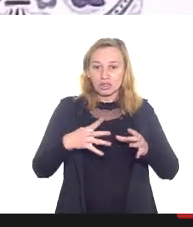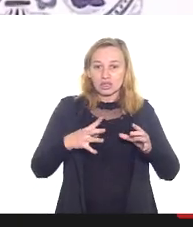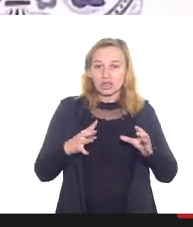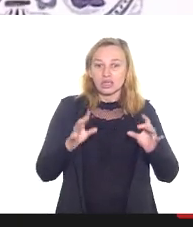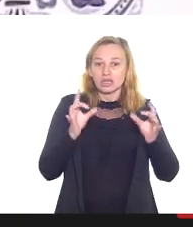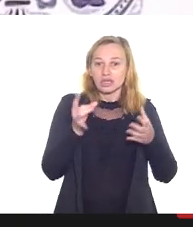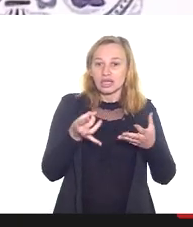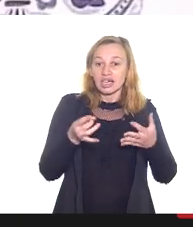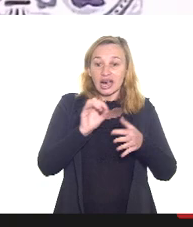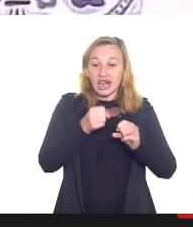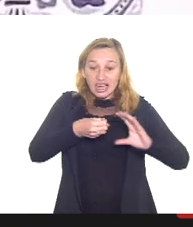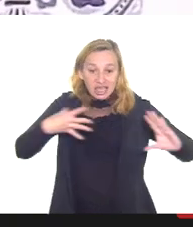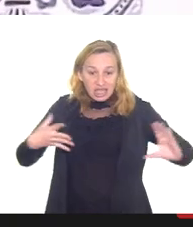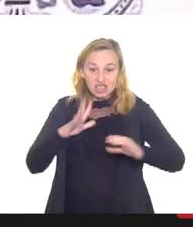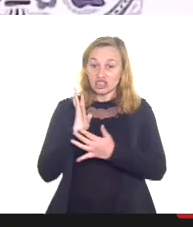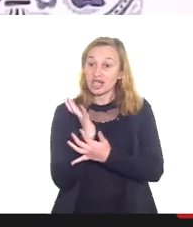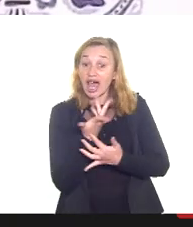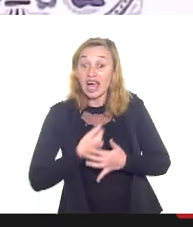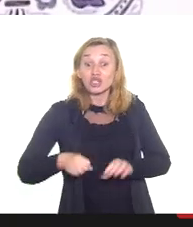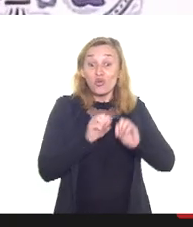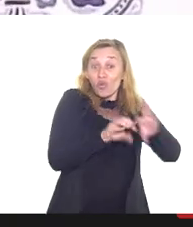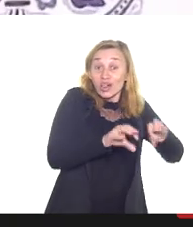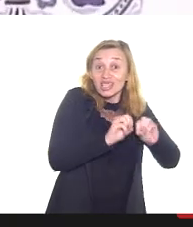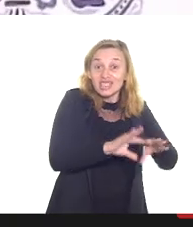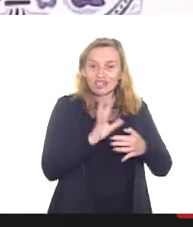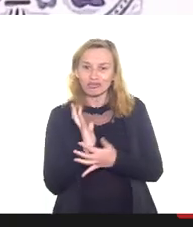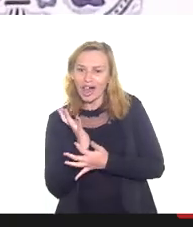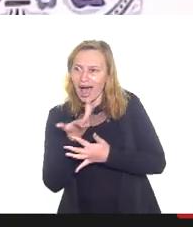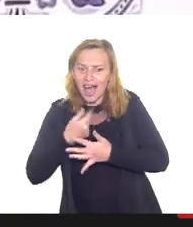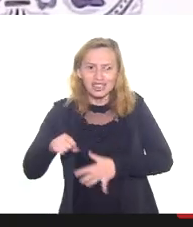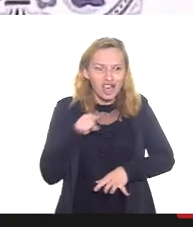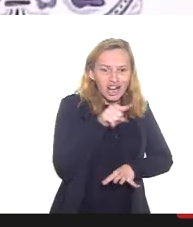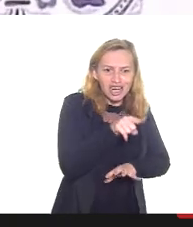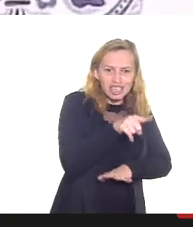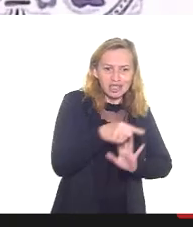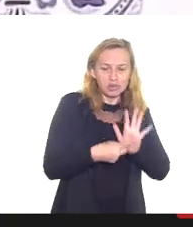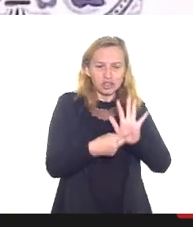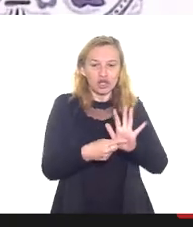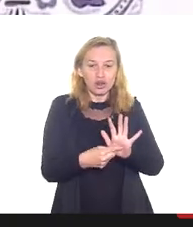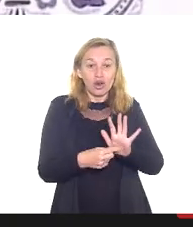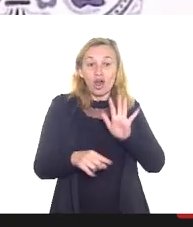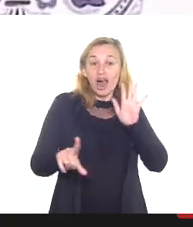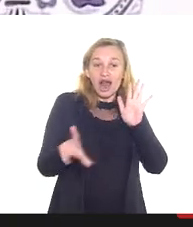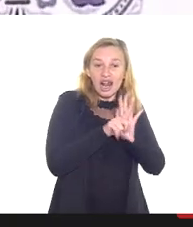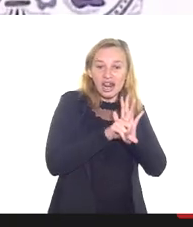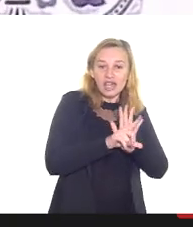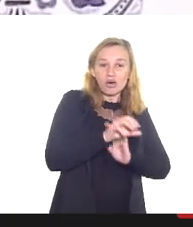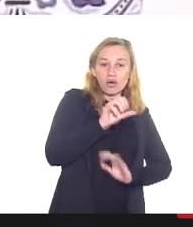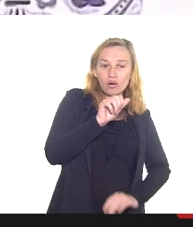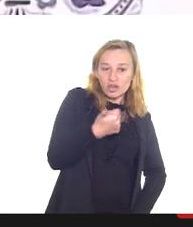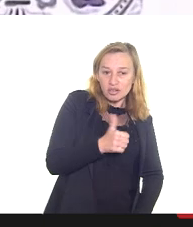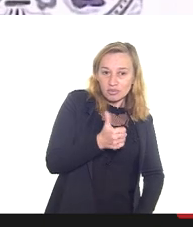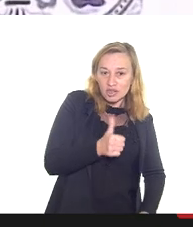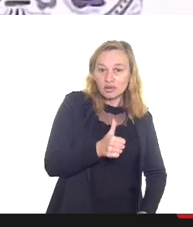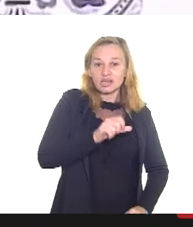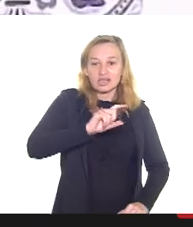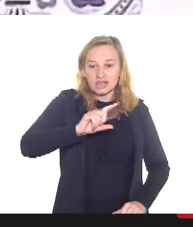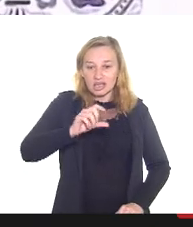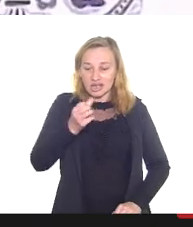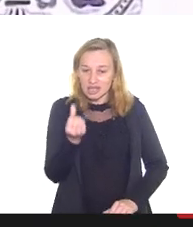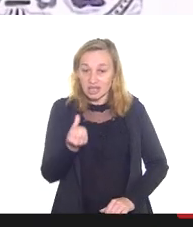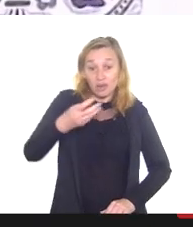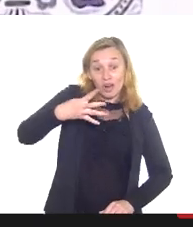Outra questão, o ensino da arte, ele não está contemplando a Lei 11.645, que no